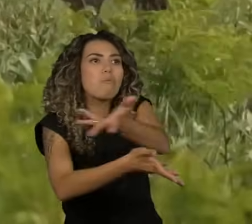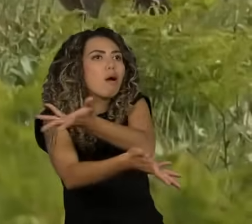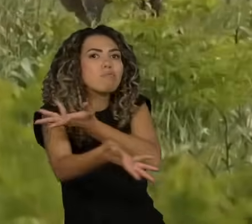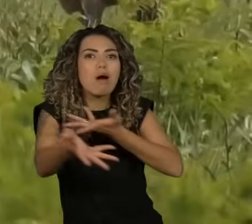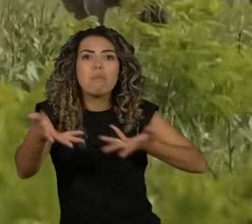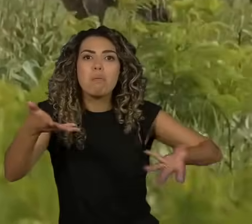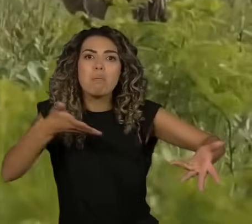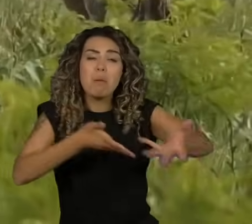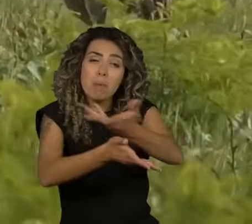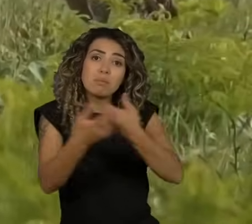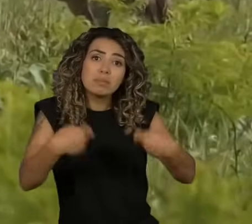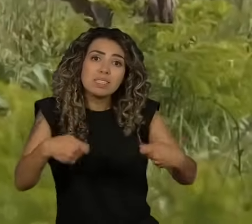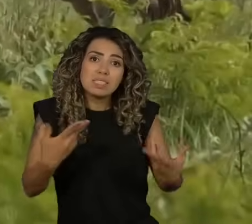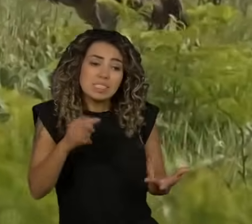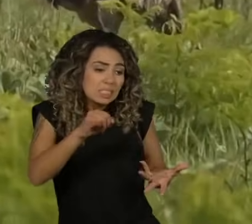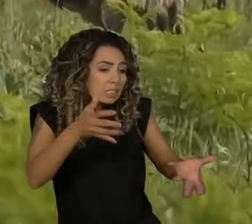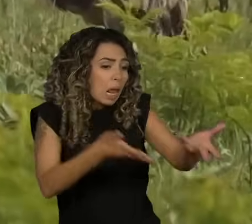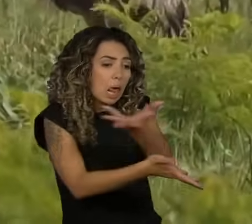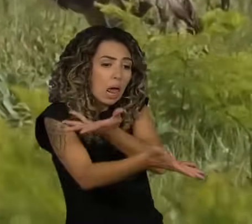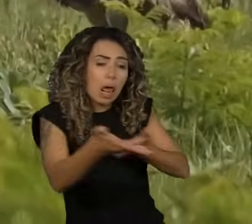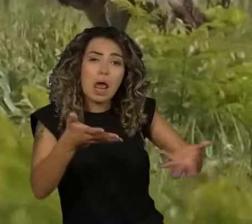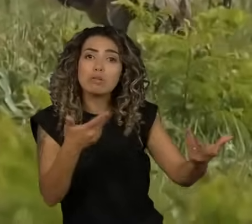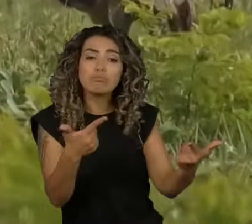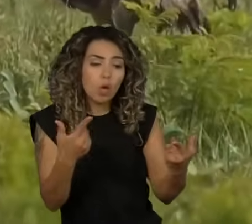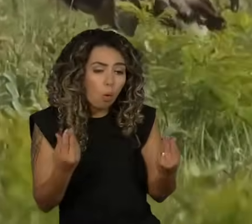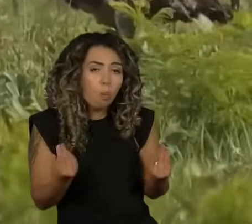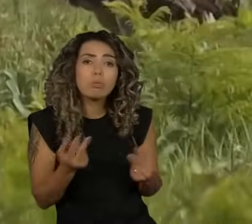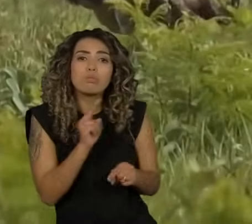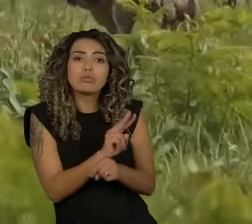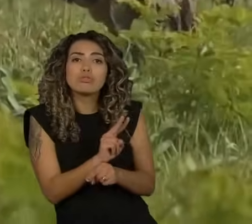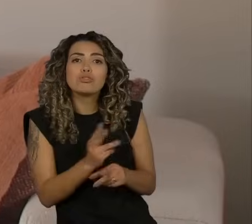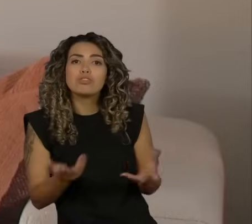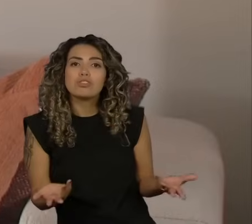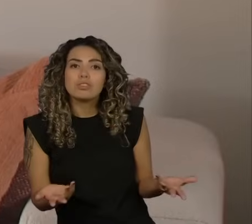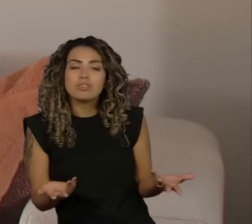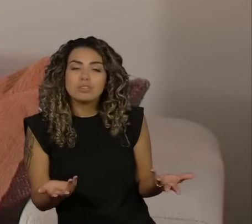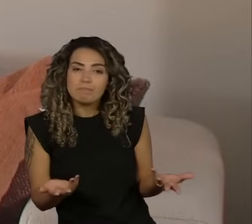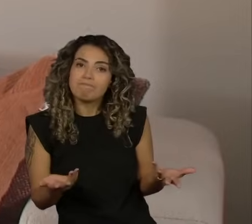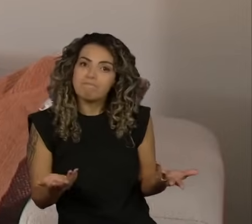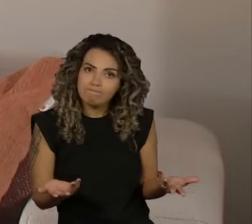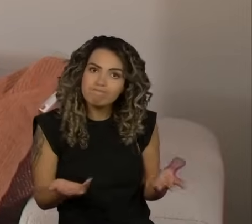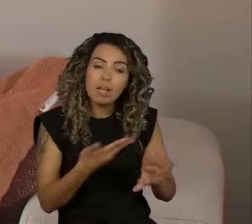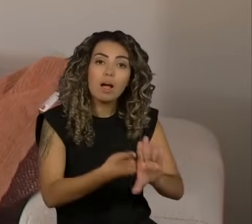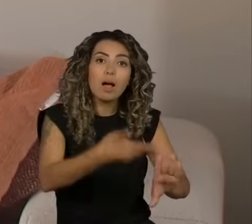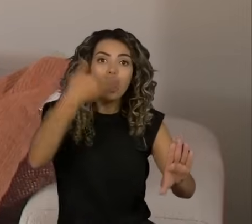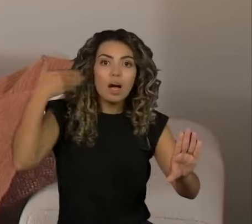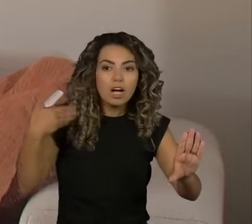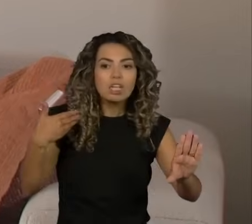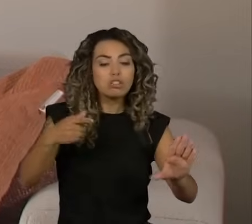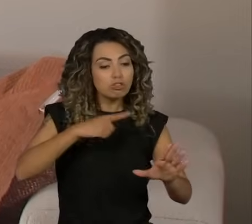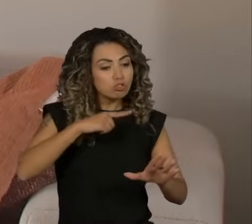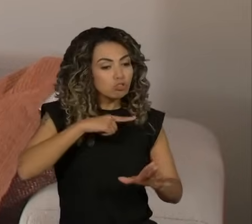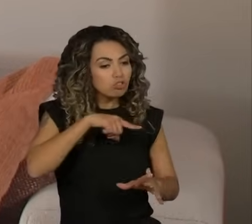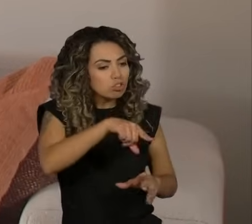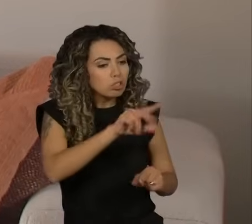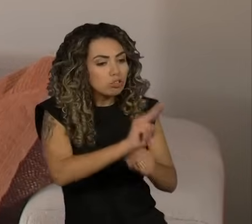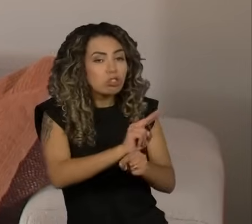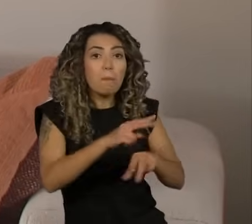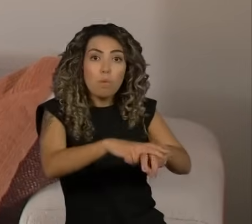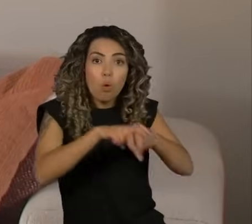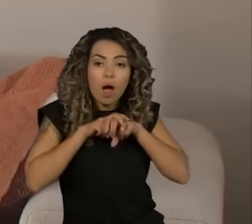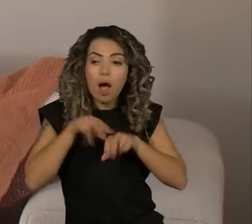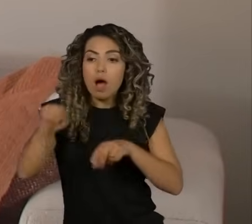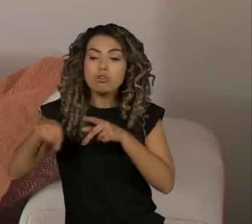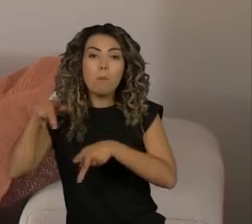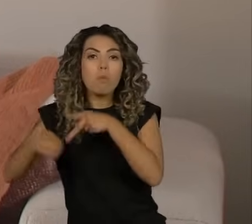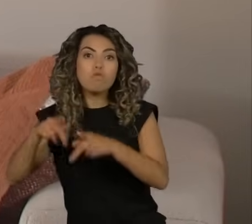que você quer proteger possa ser protegida. Muitas áreas que foram constituídas por pressão da sociedade civil. E não só